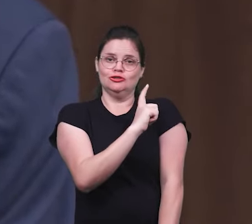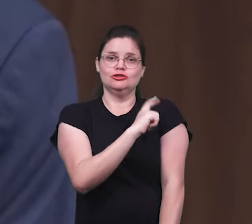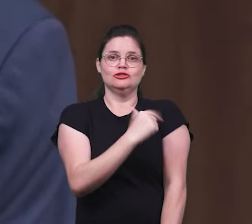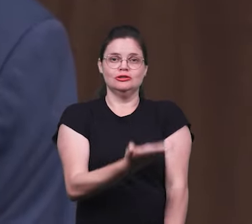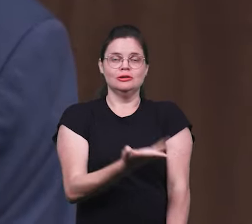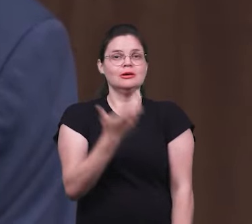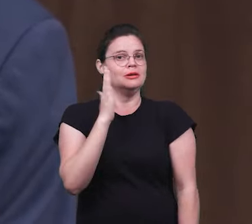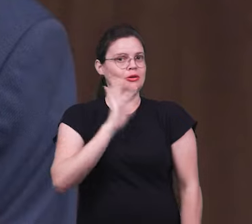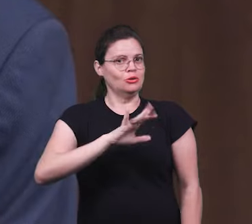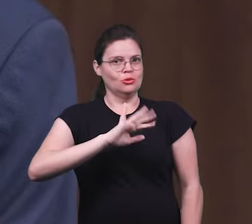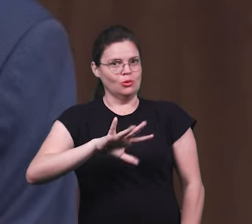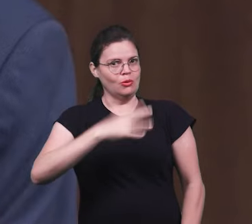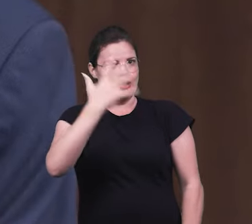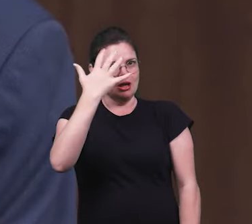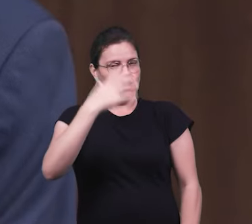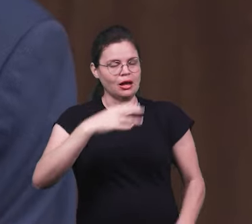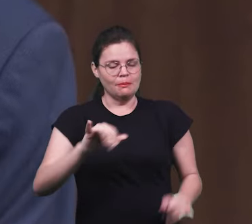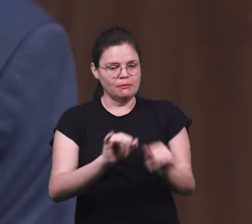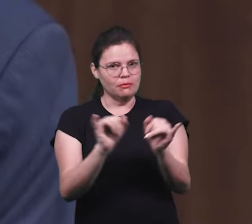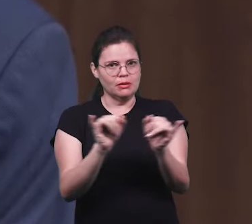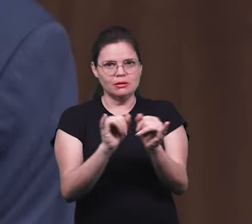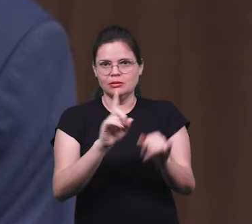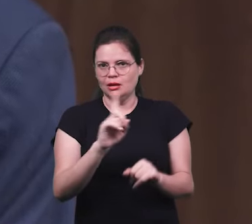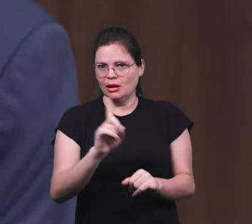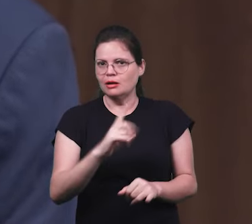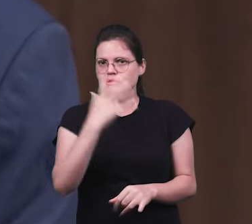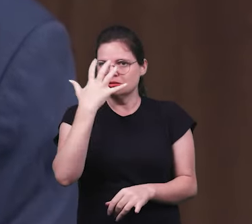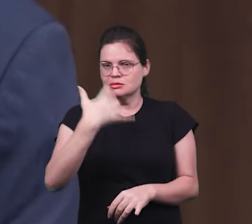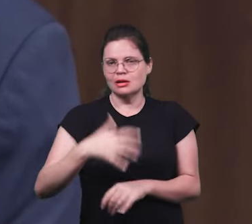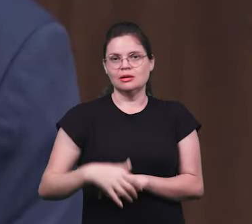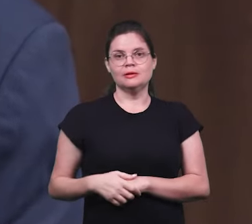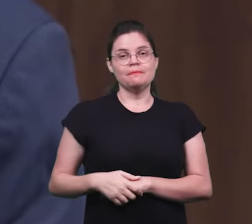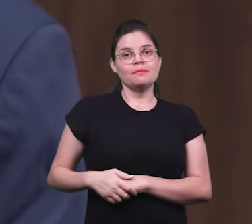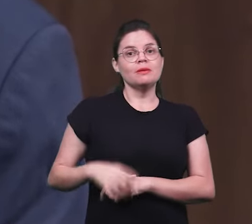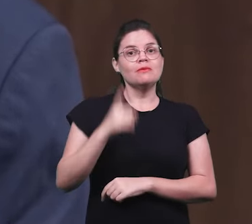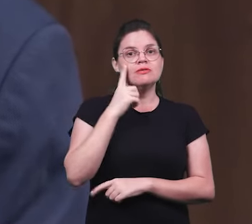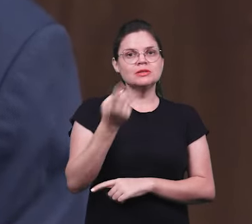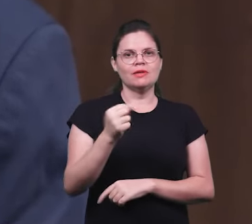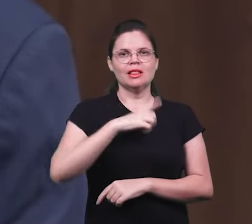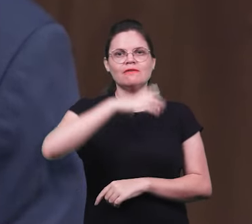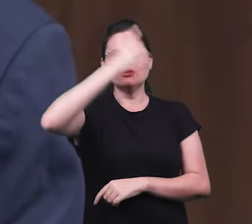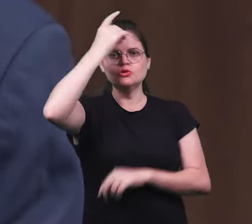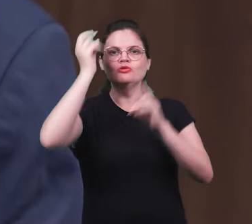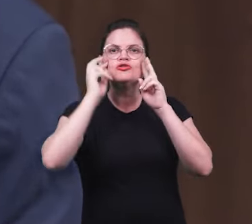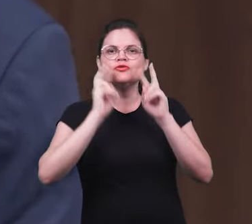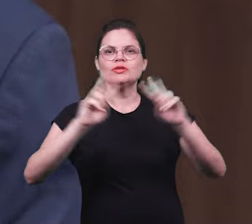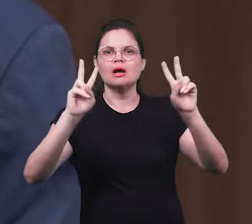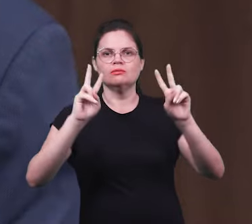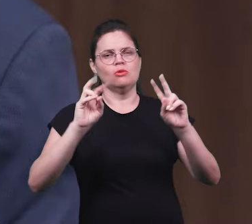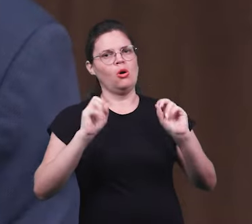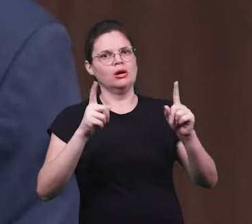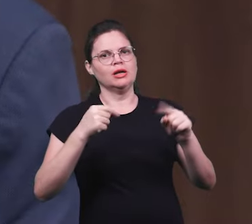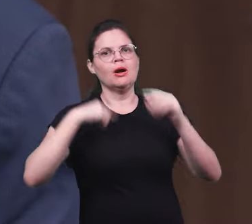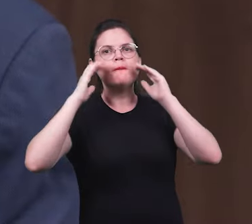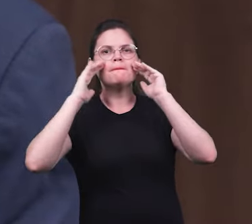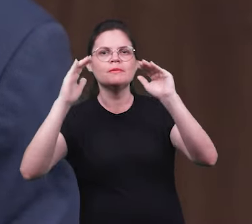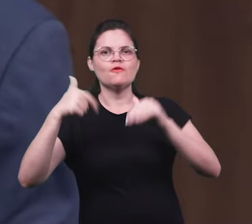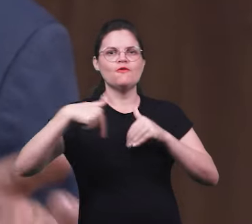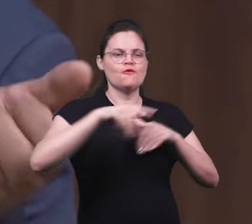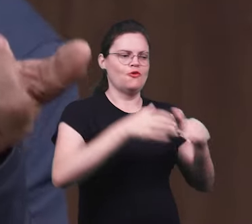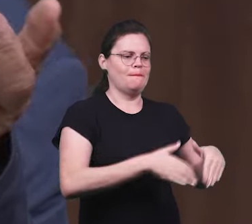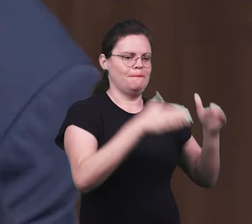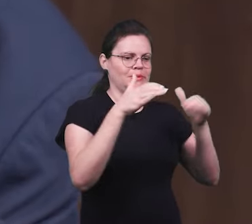aqui, o Serlon, você que leu aí o texto, ele teve uma visão, passa a Macedônia e ajuda. Chegou lá, foram presos. Aí